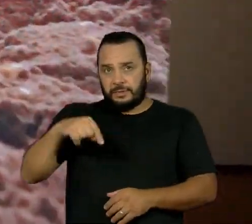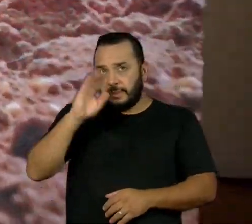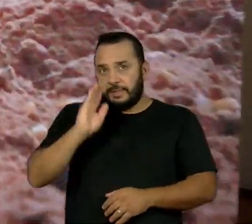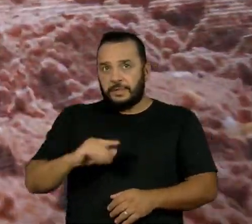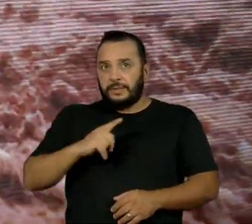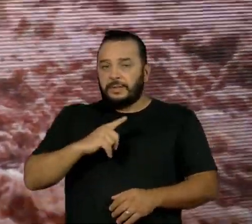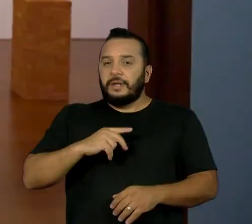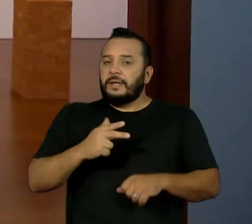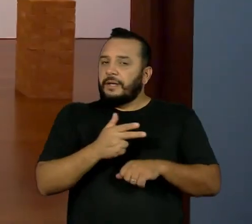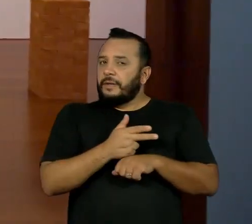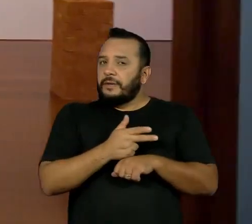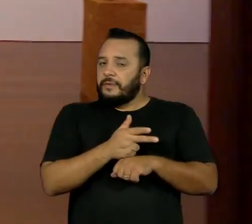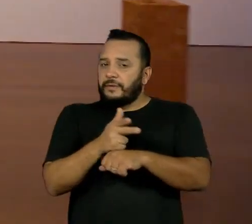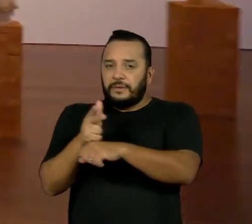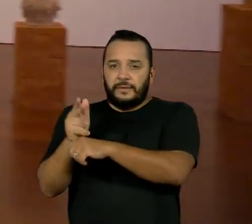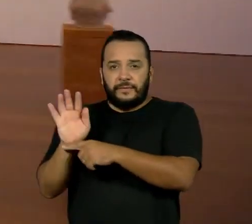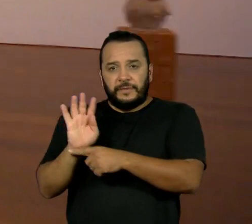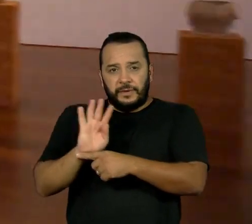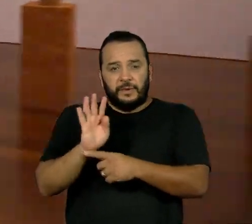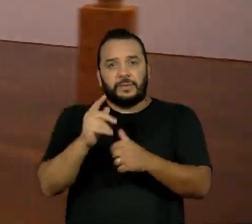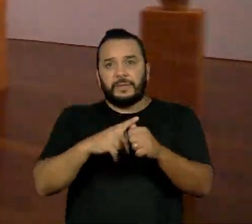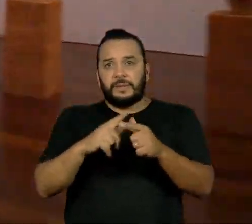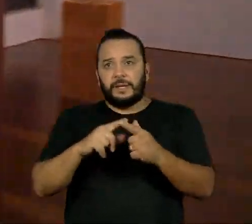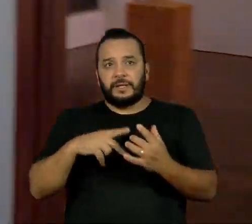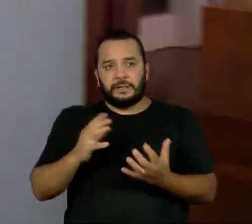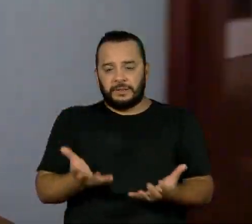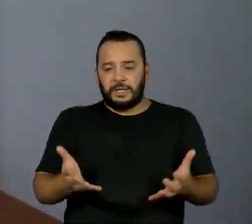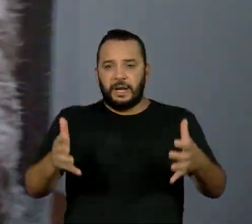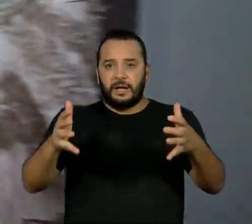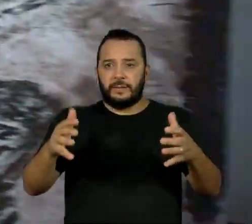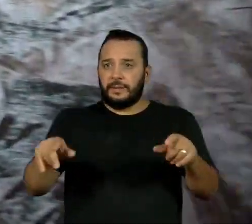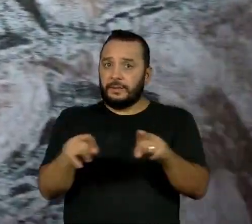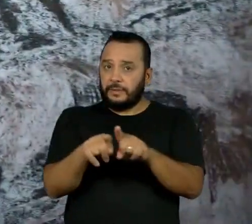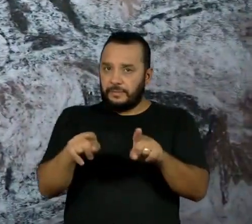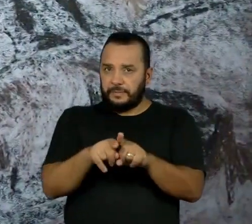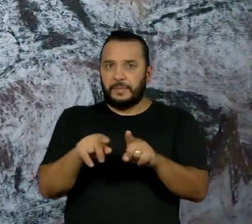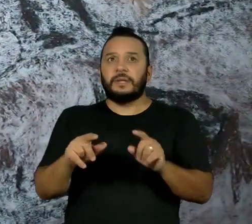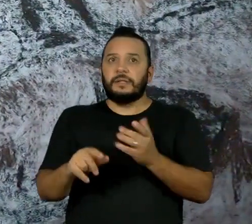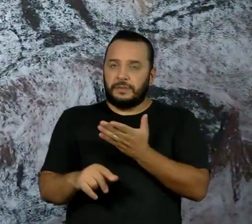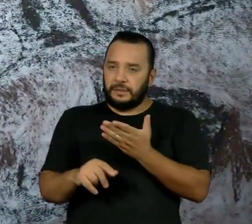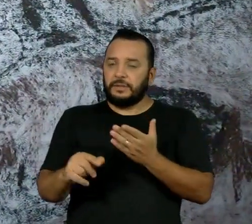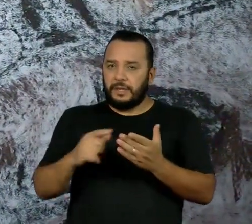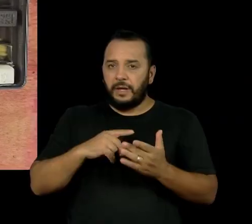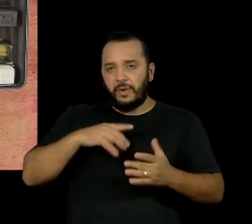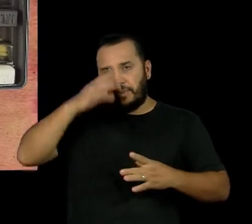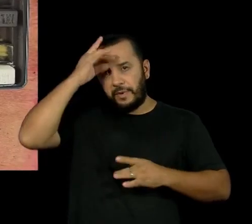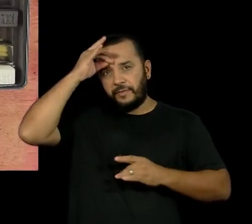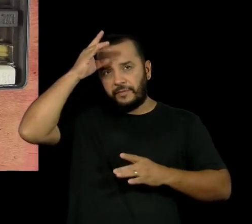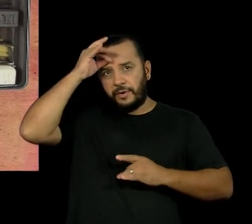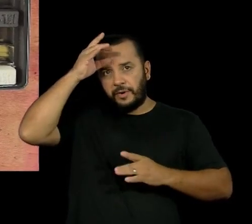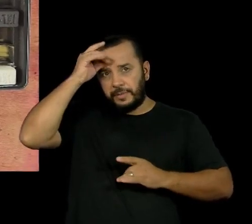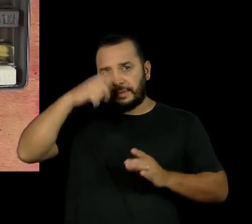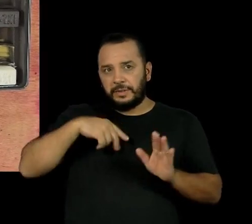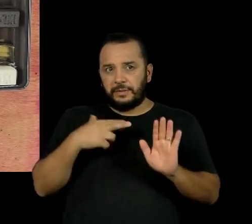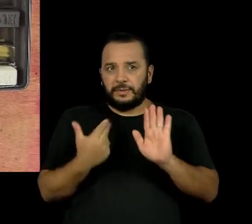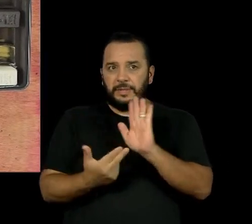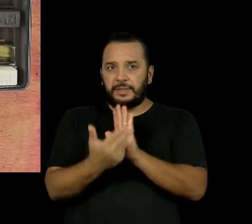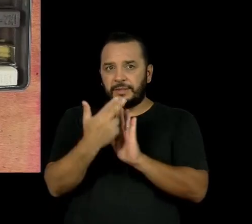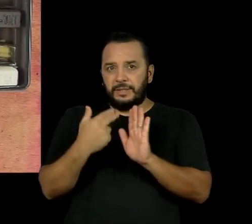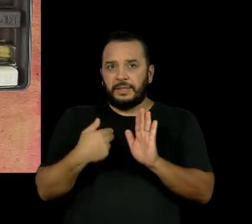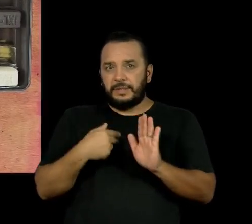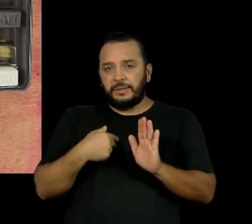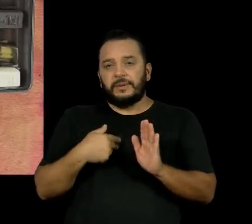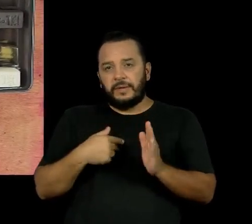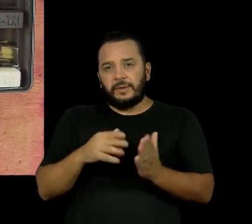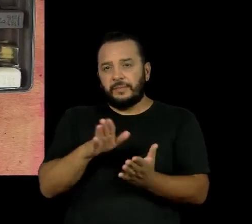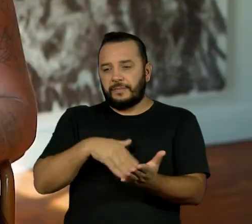faço cerâmica. A minha história vem da performance, eu comecei como performer. Eu desenho e pinto com